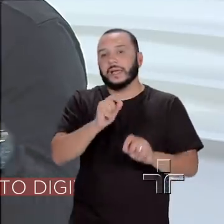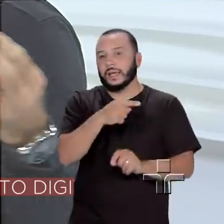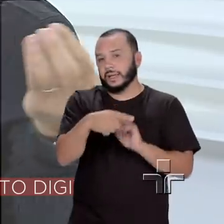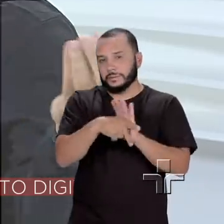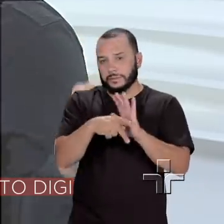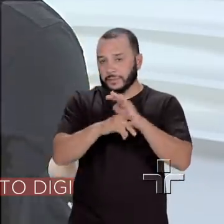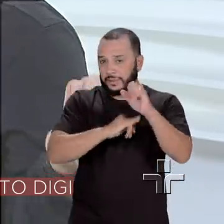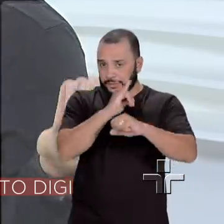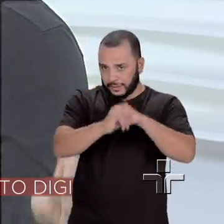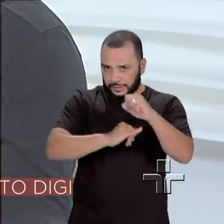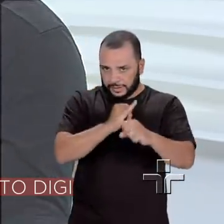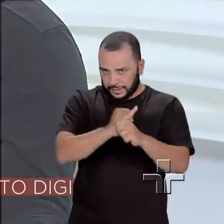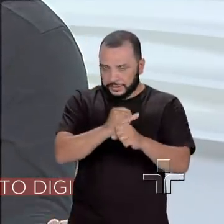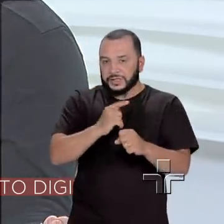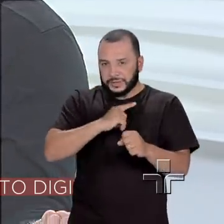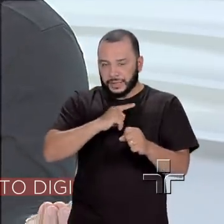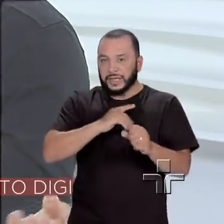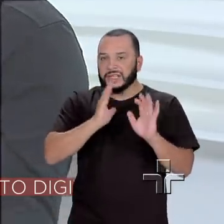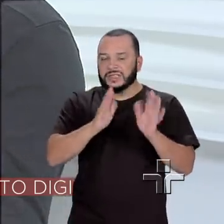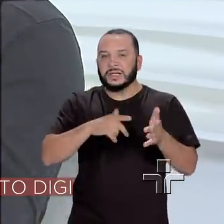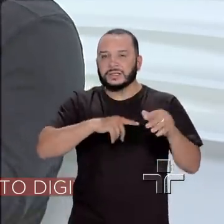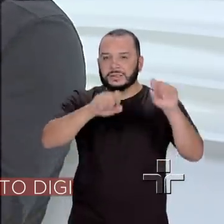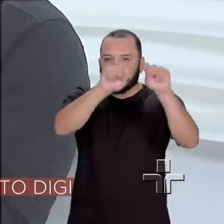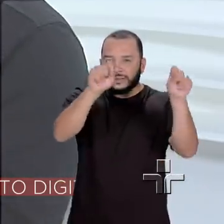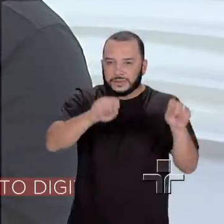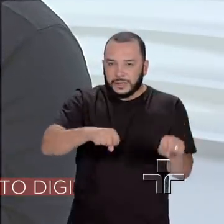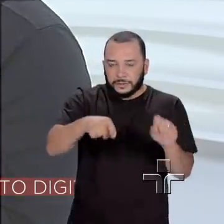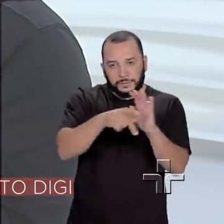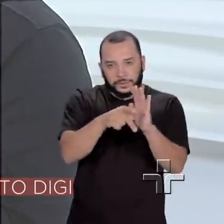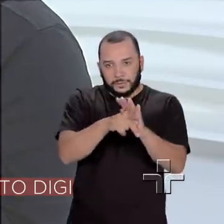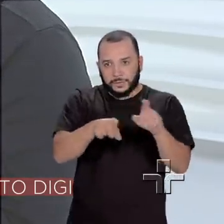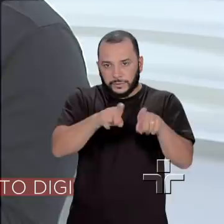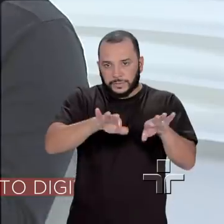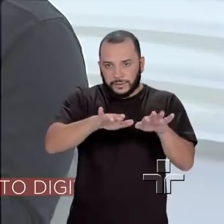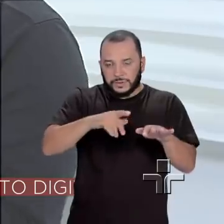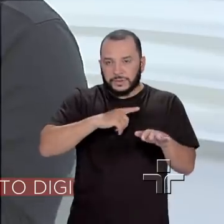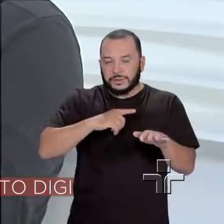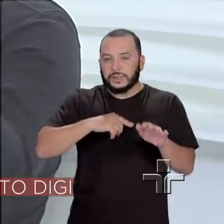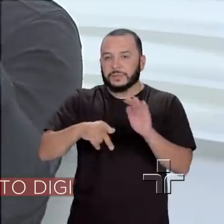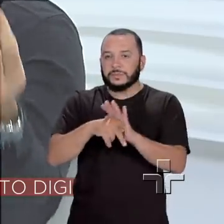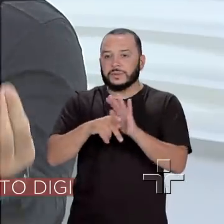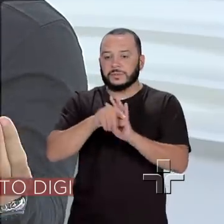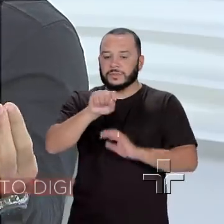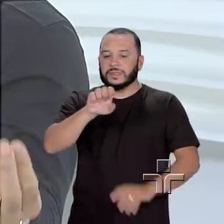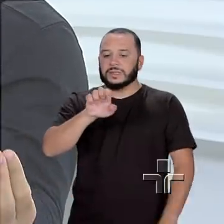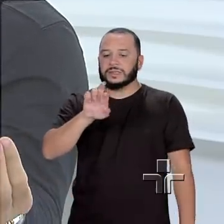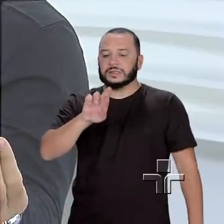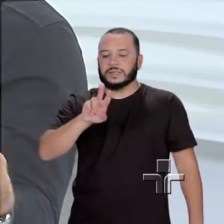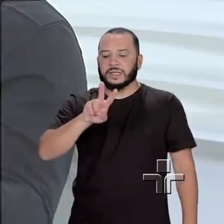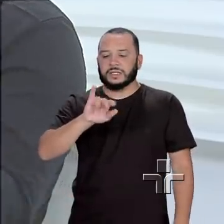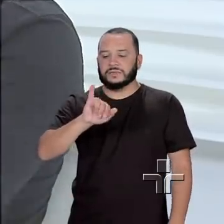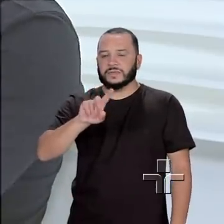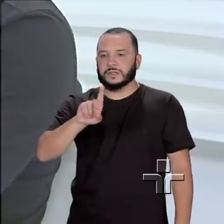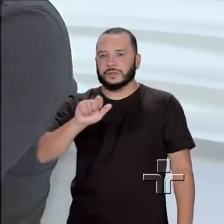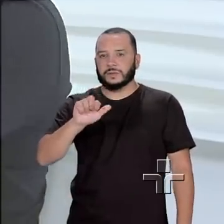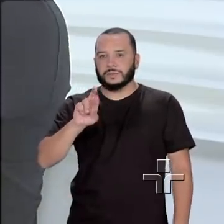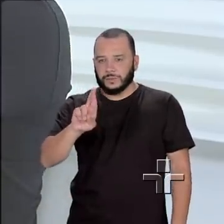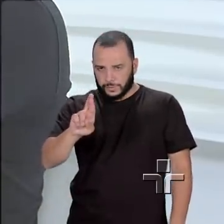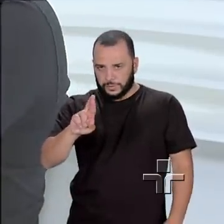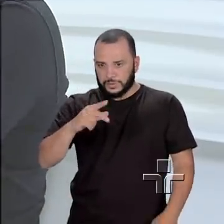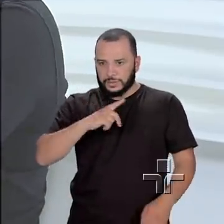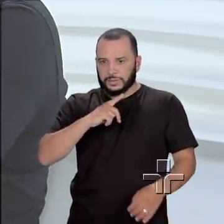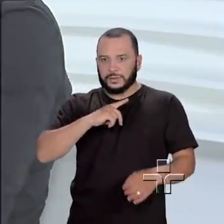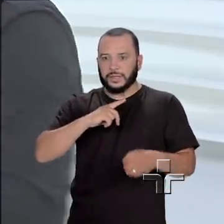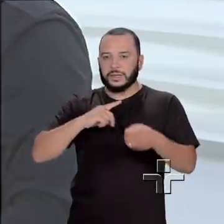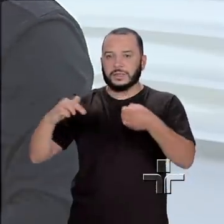um conjunto de programas de computador rodando em servidores. Esse conjunto de programas de computador, por trás